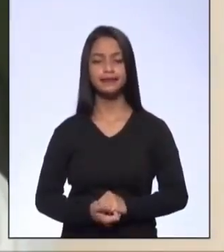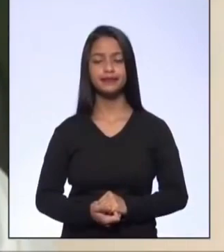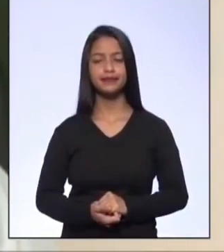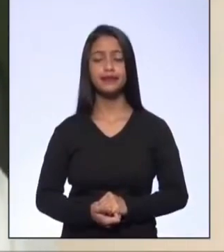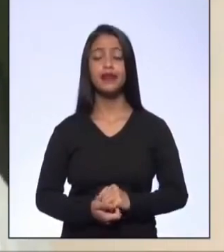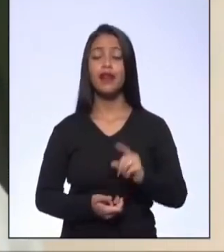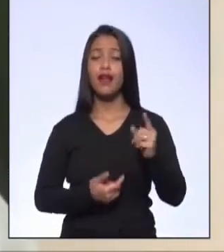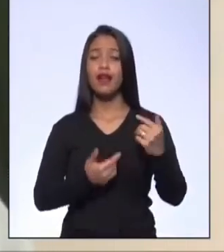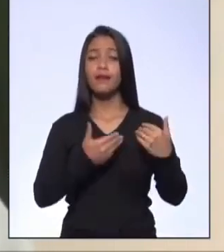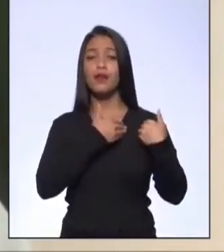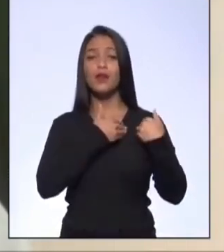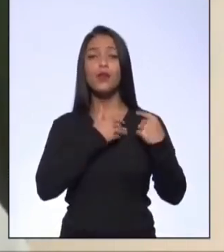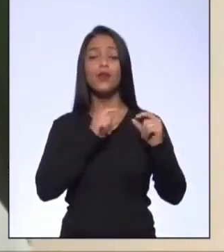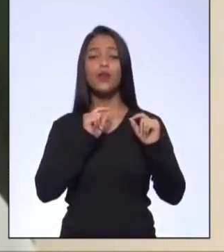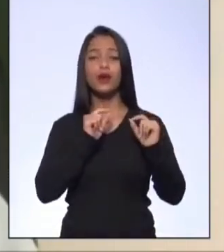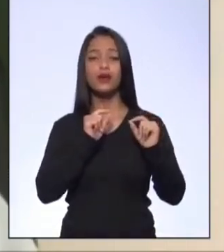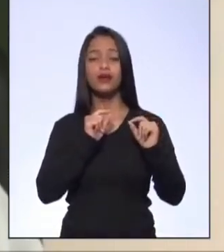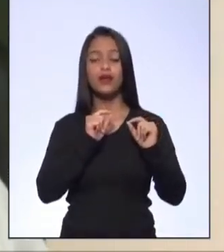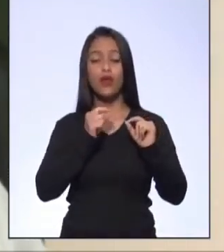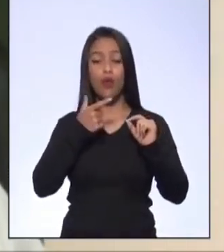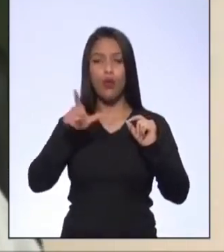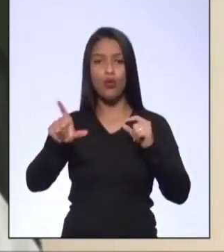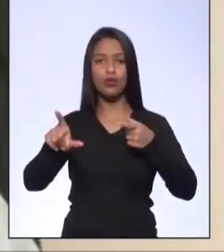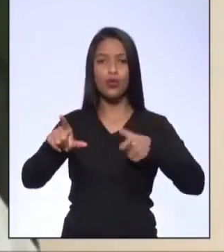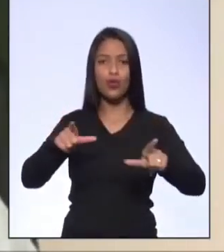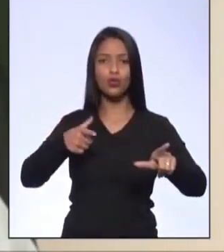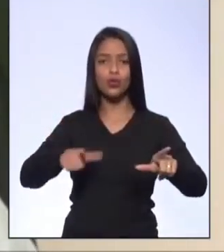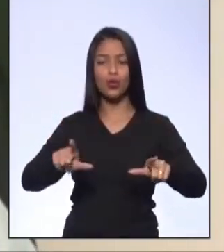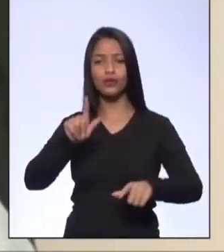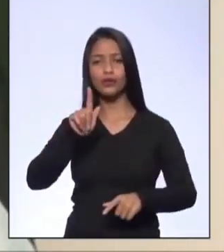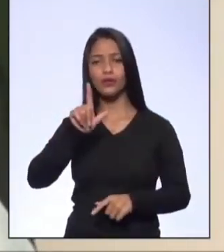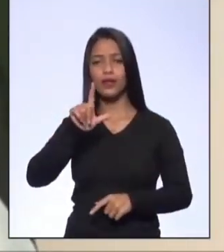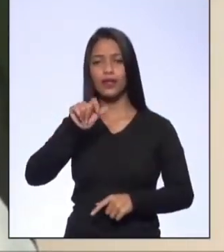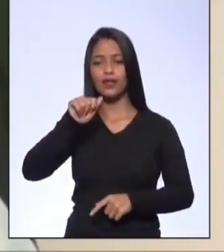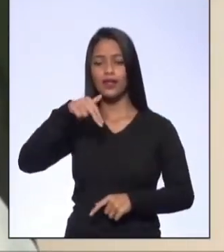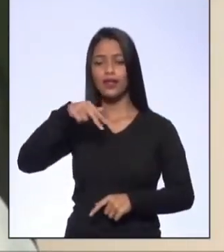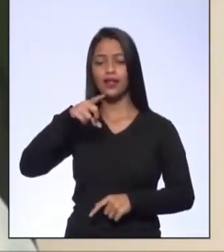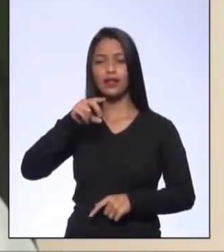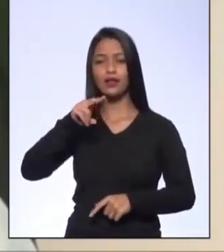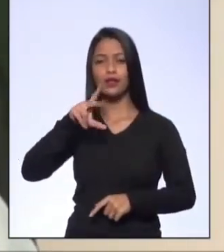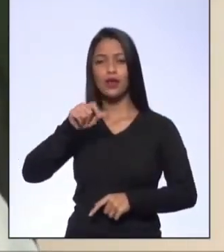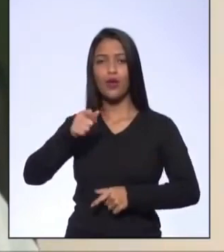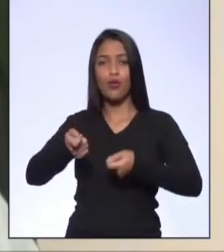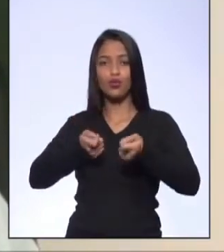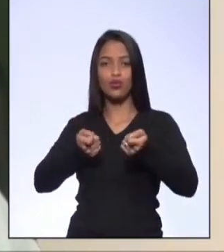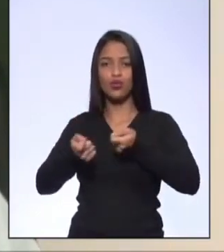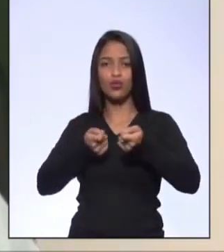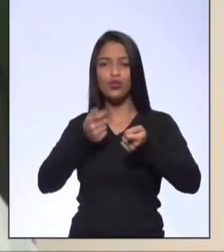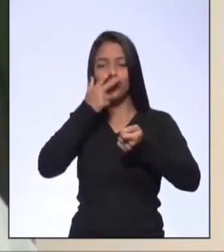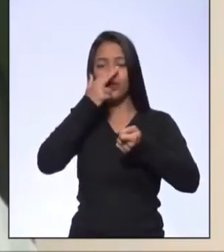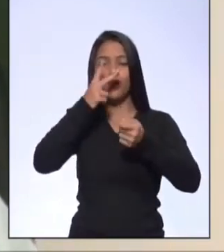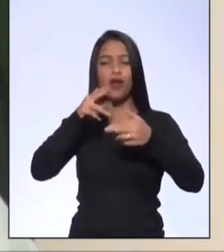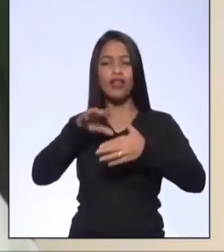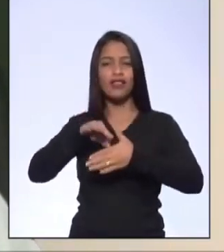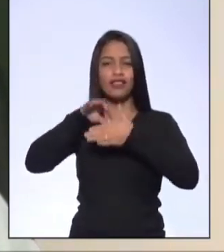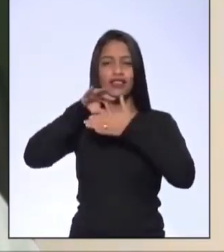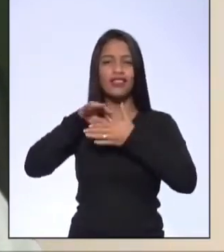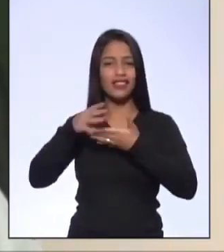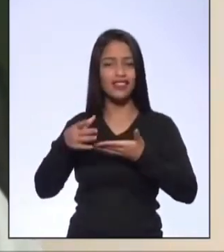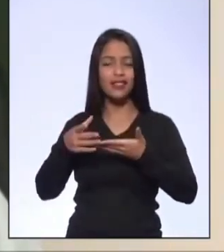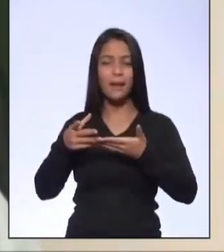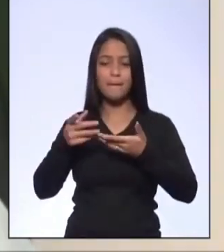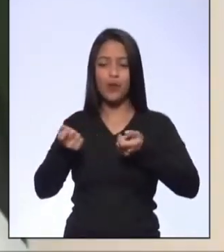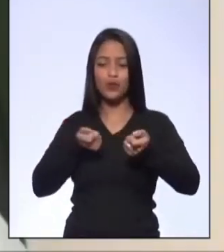pelo controle das outras glândulas, basicamente. O pessoal fala até que ela é uma glândula mestra, tá? Então, a partir